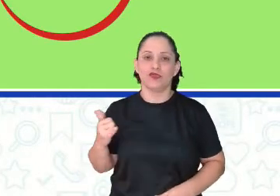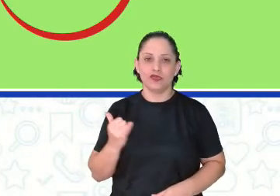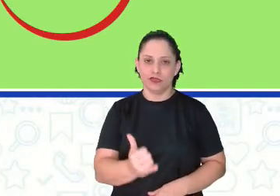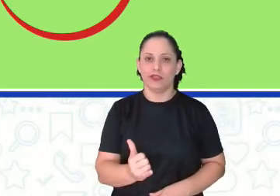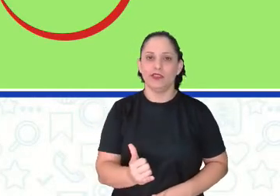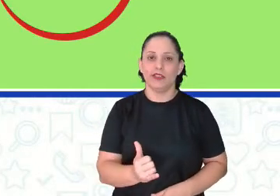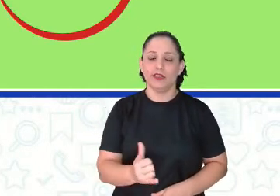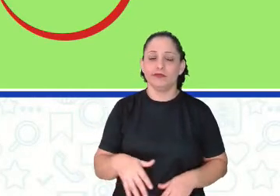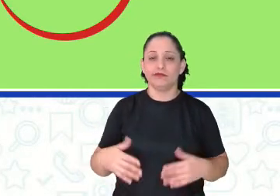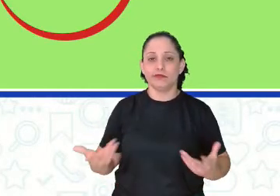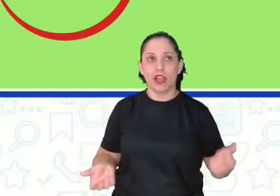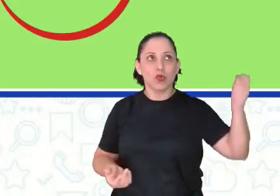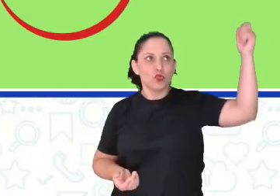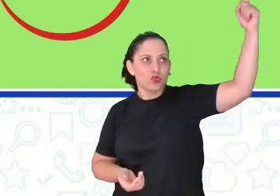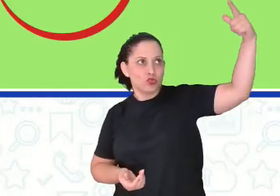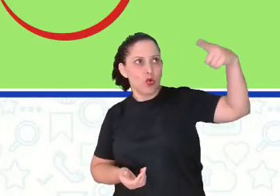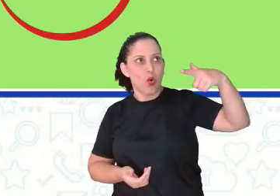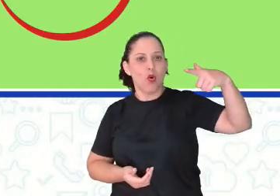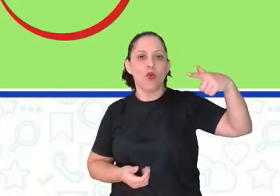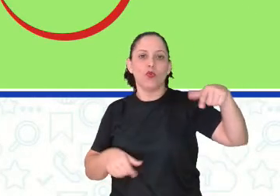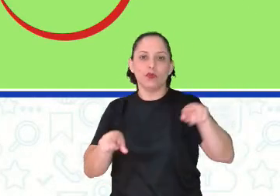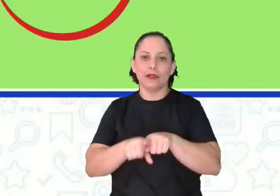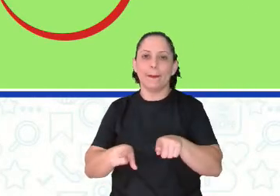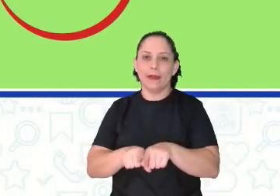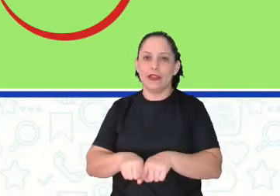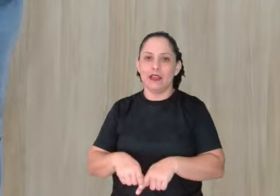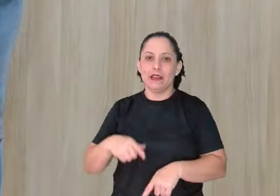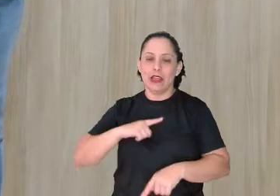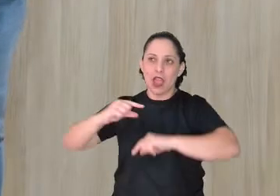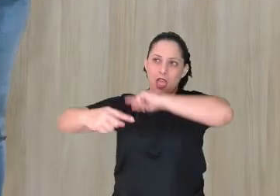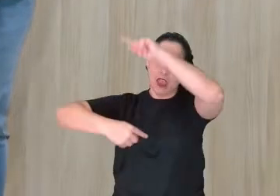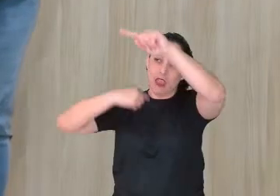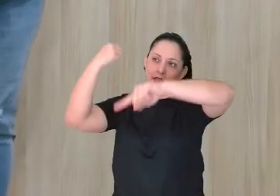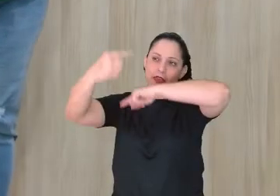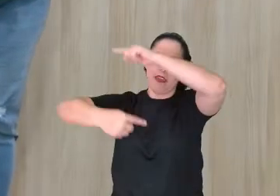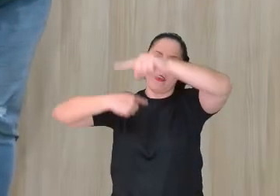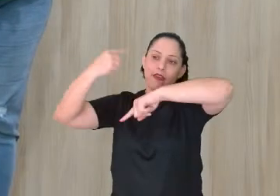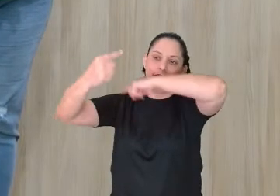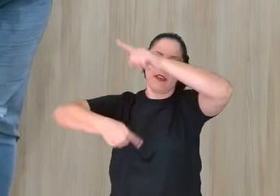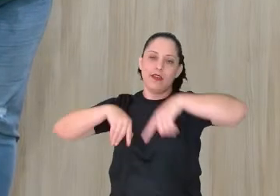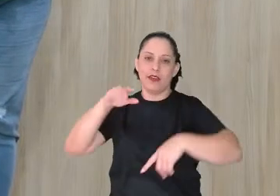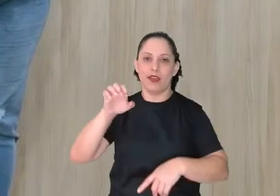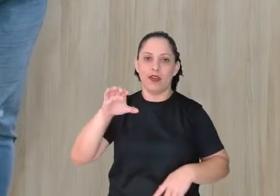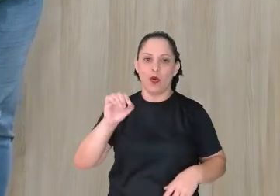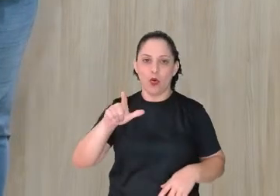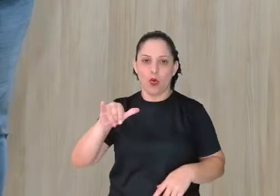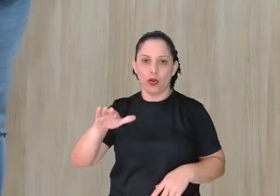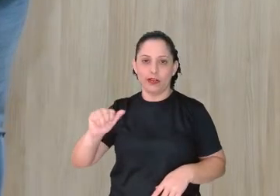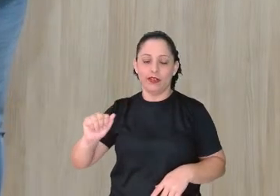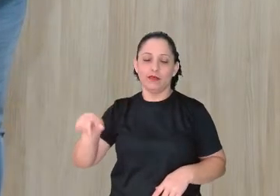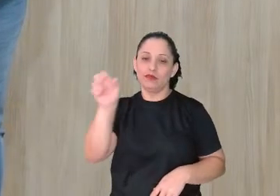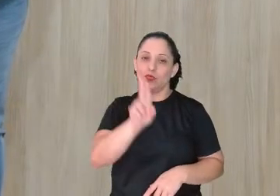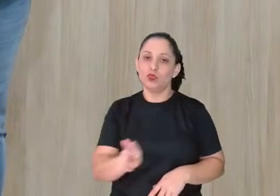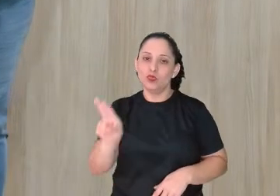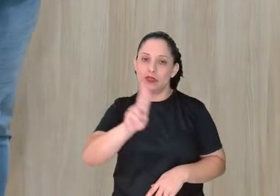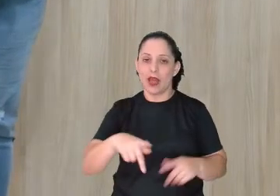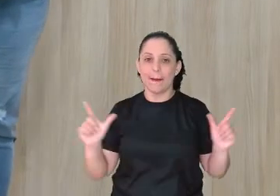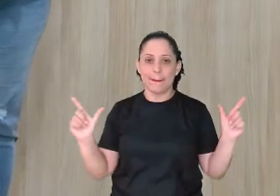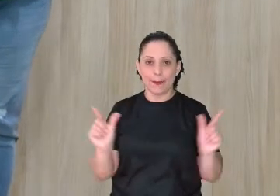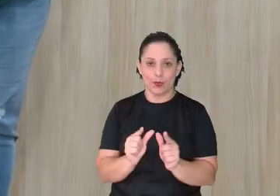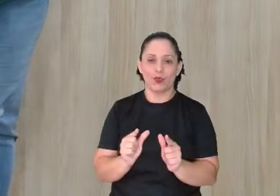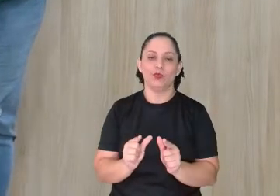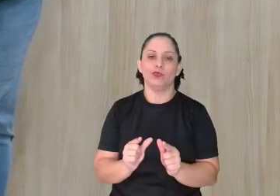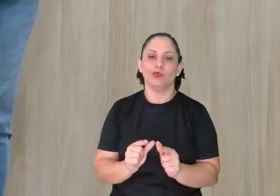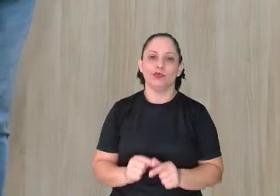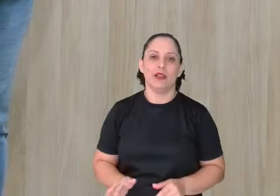A energia Solar. solar, a energia eólica, que infelizmente ainda é utilizada muito pouco, né? Poucos